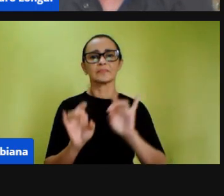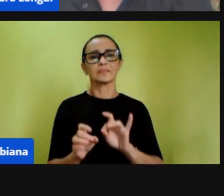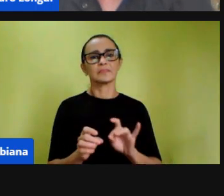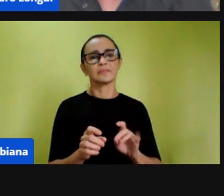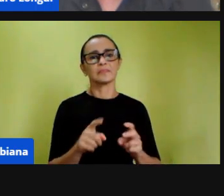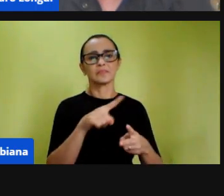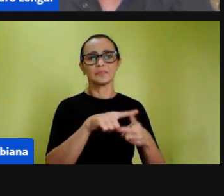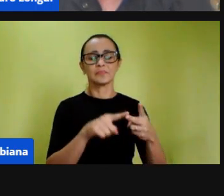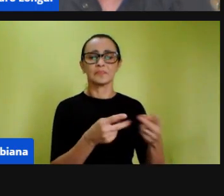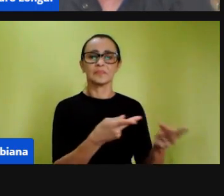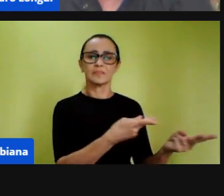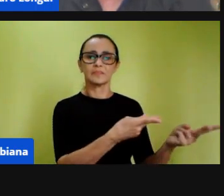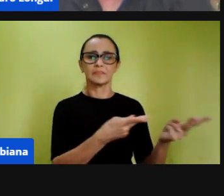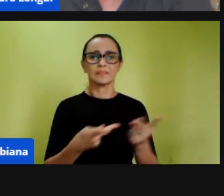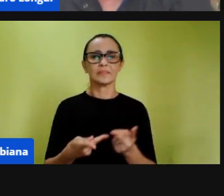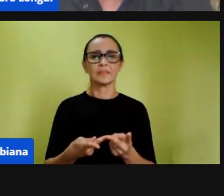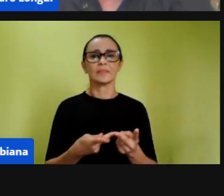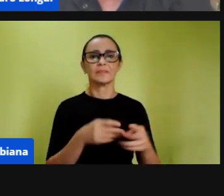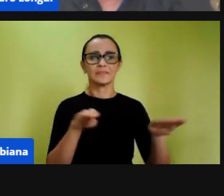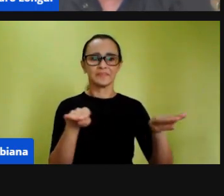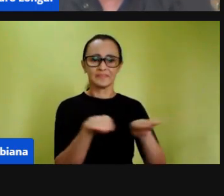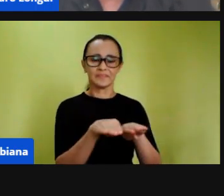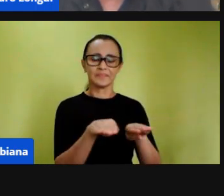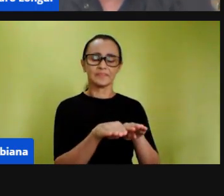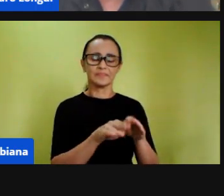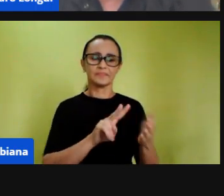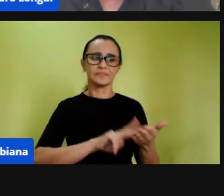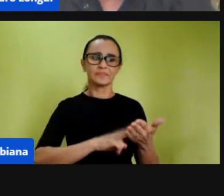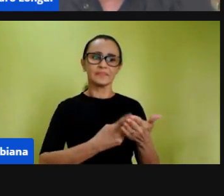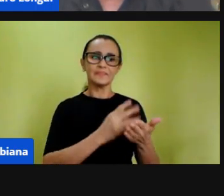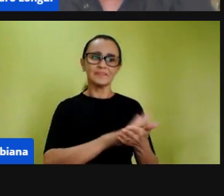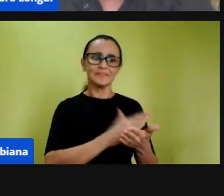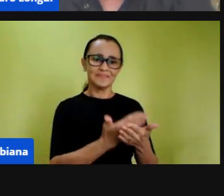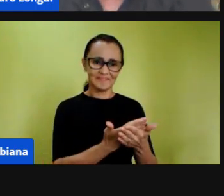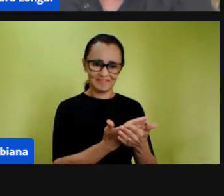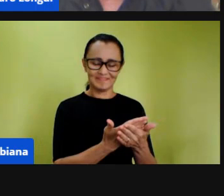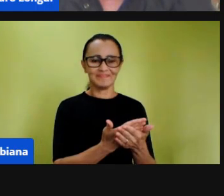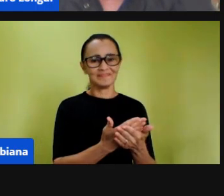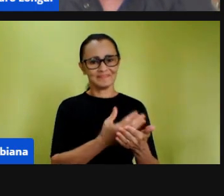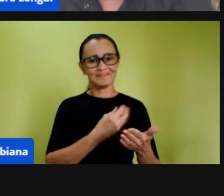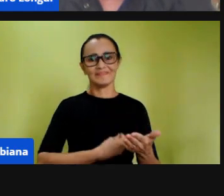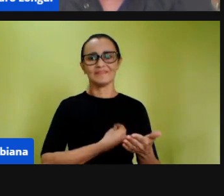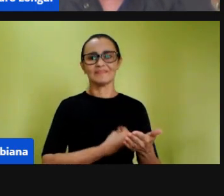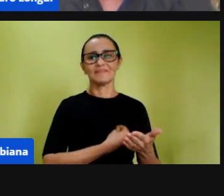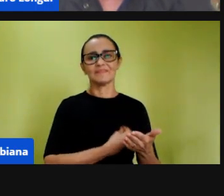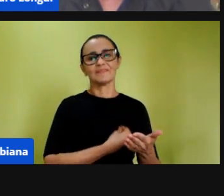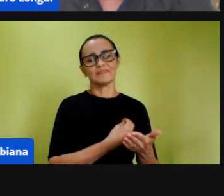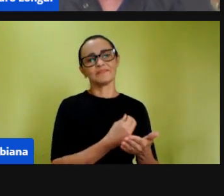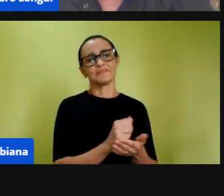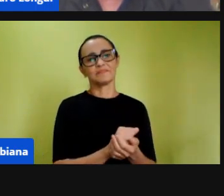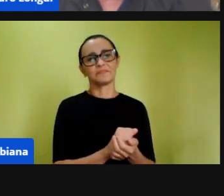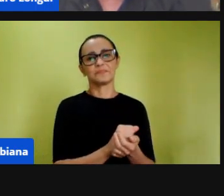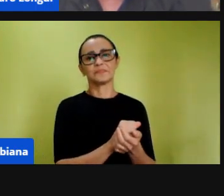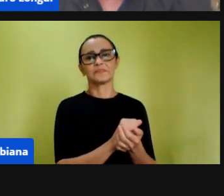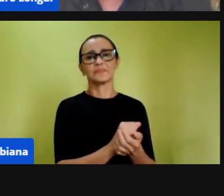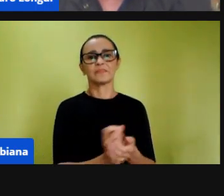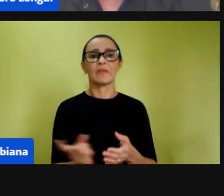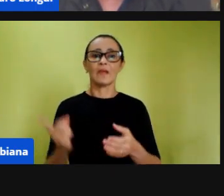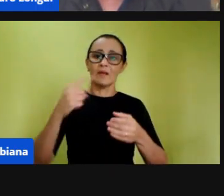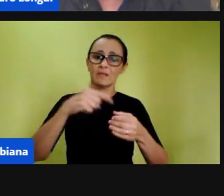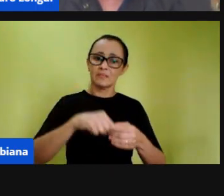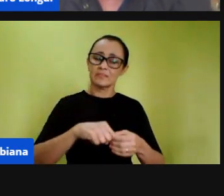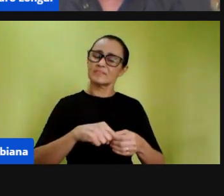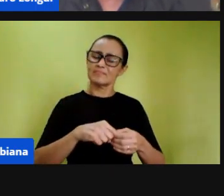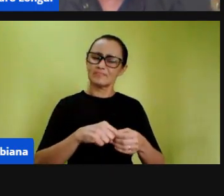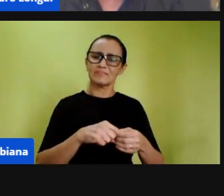Jorge, e também dos intérpretes que estão presentes aqui na nossa live. E retomando, né, a fala de